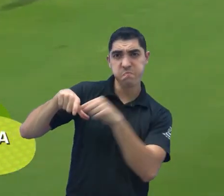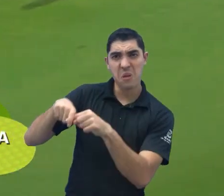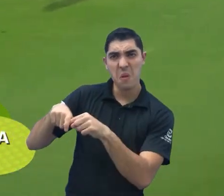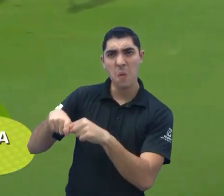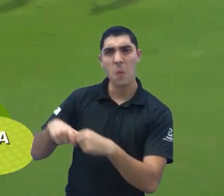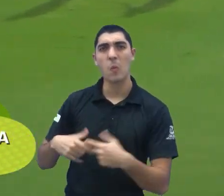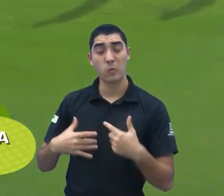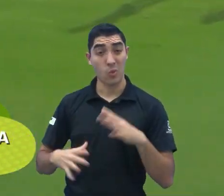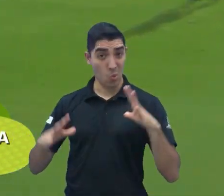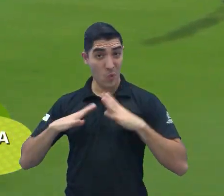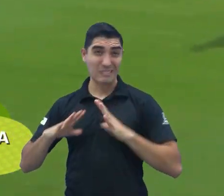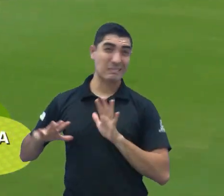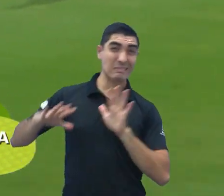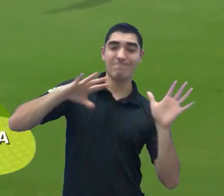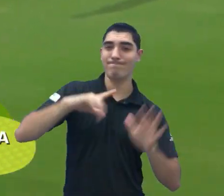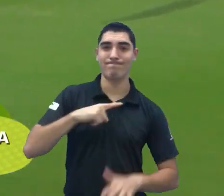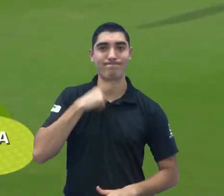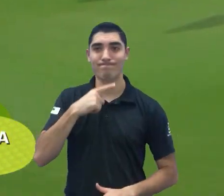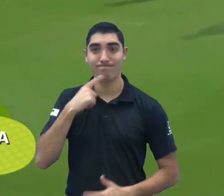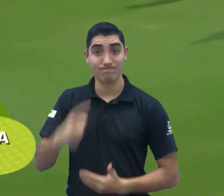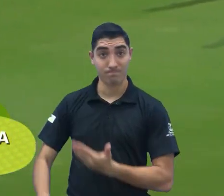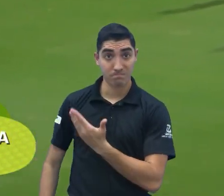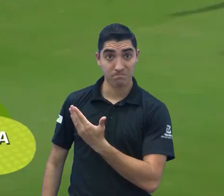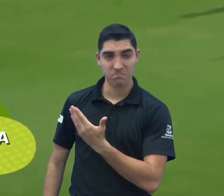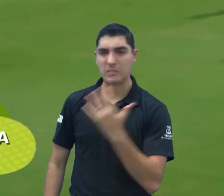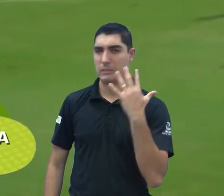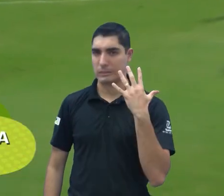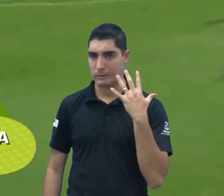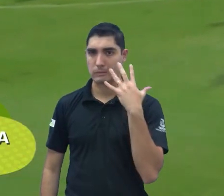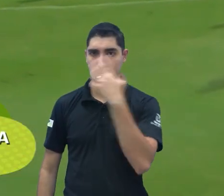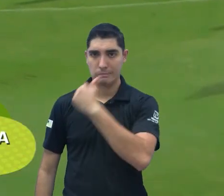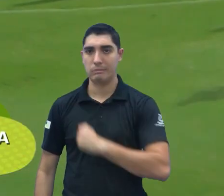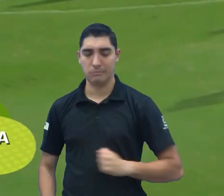Gabriel Afonso. Golaço, 1-0 Juventus.